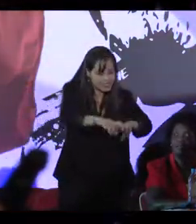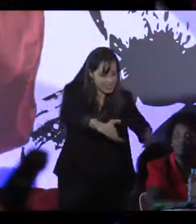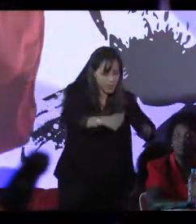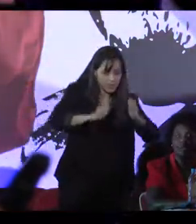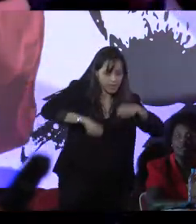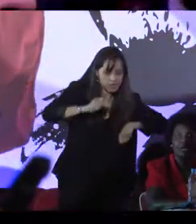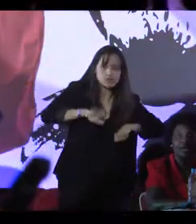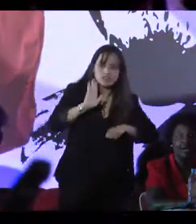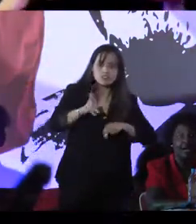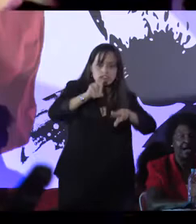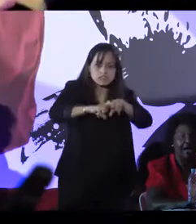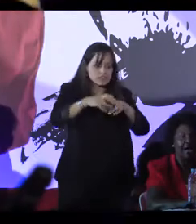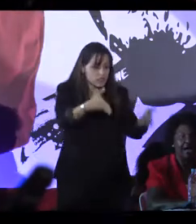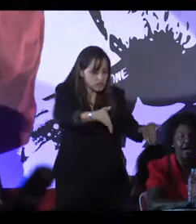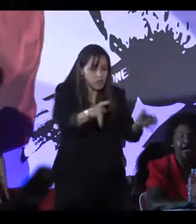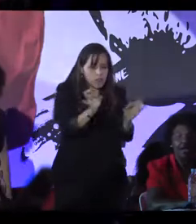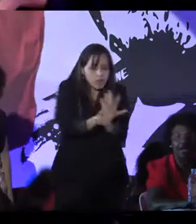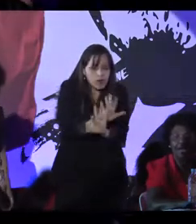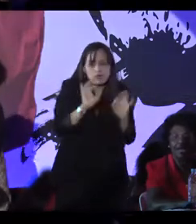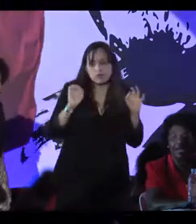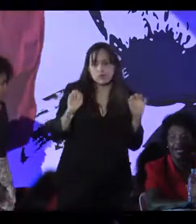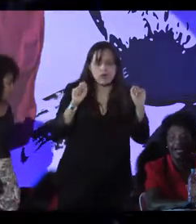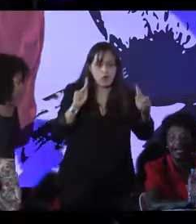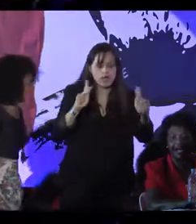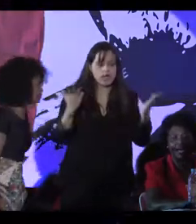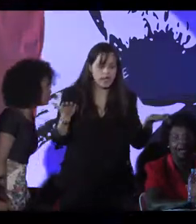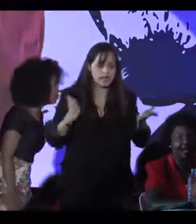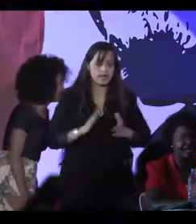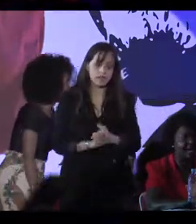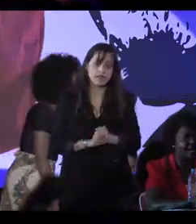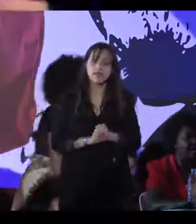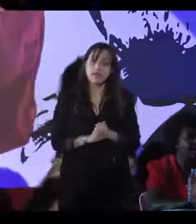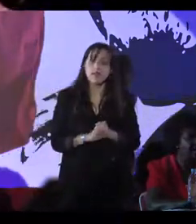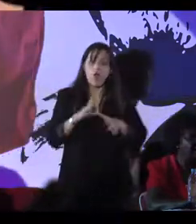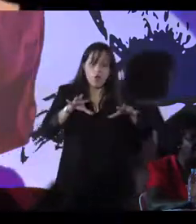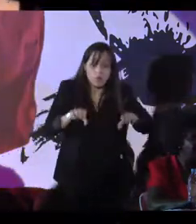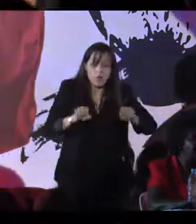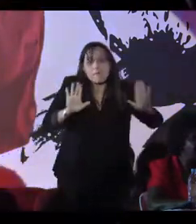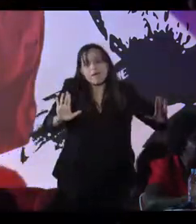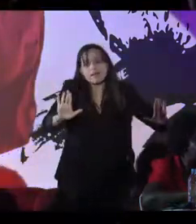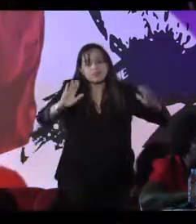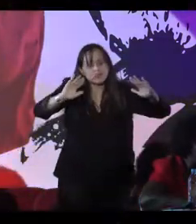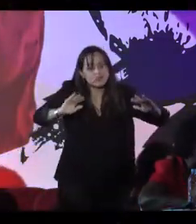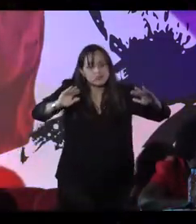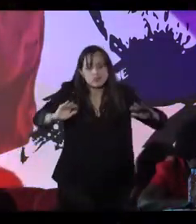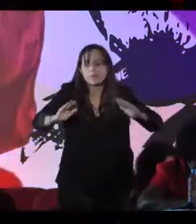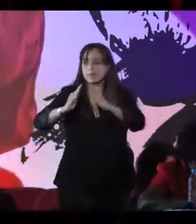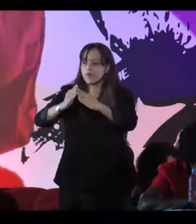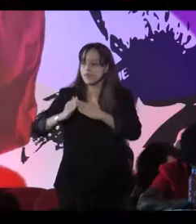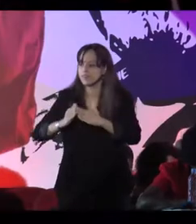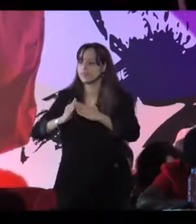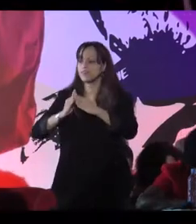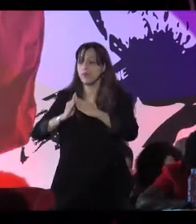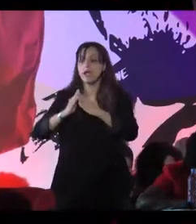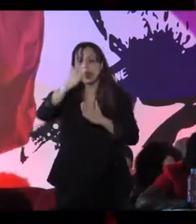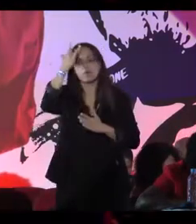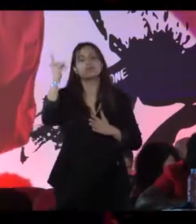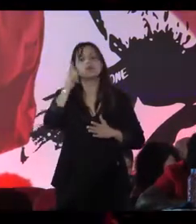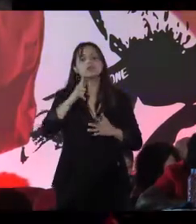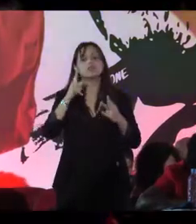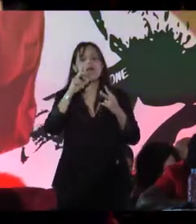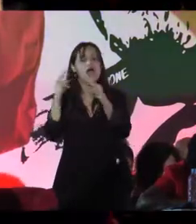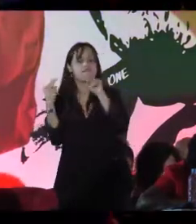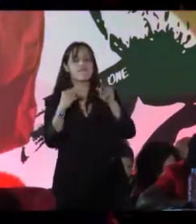nossa batucada aqui, que já sentou no chão, ocupar esse espaço também para que todo mundo possa ver o nosso